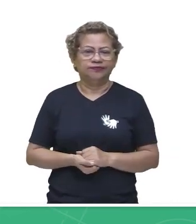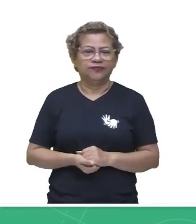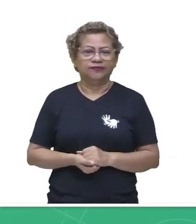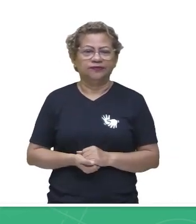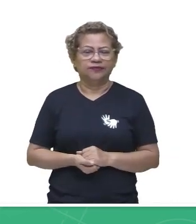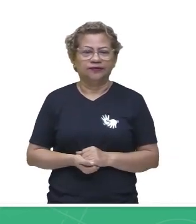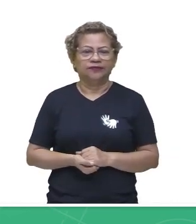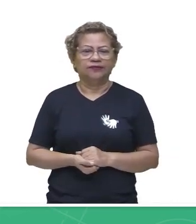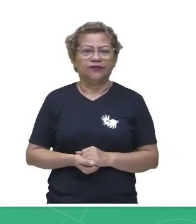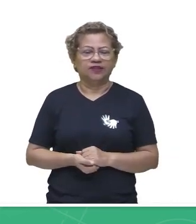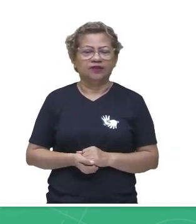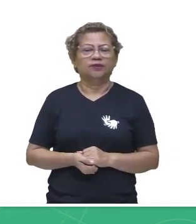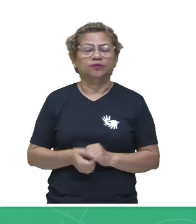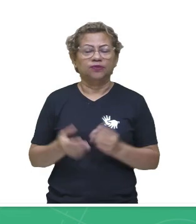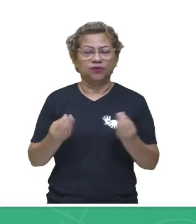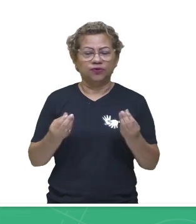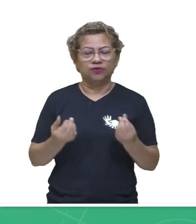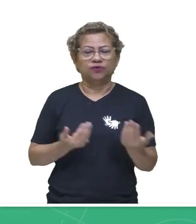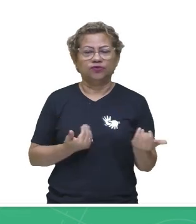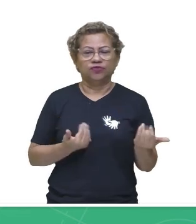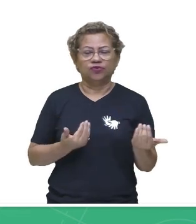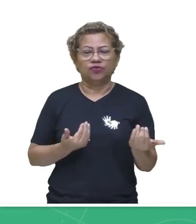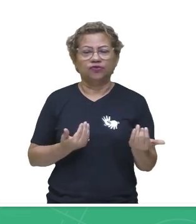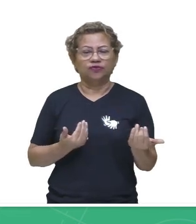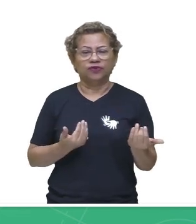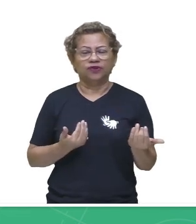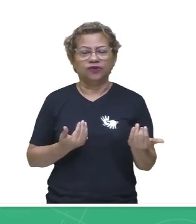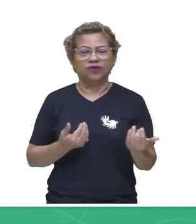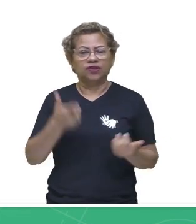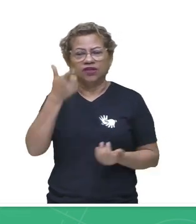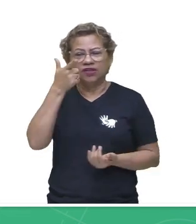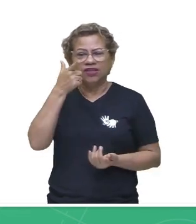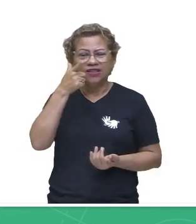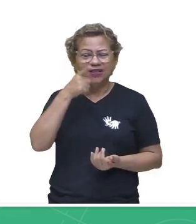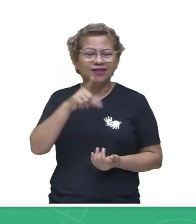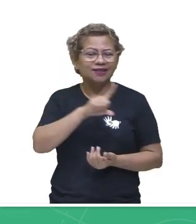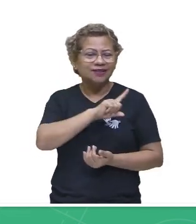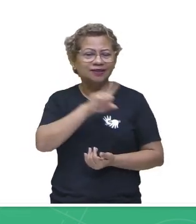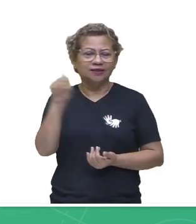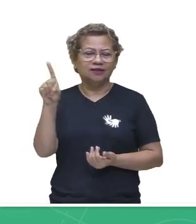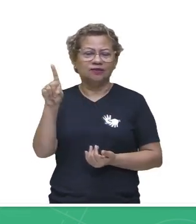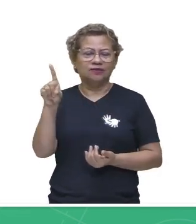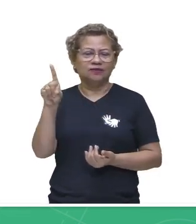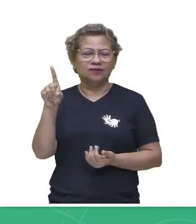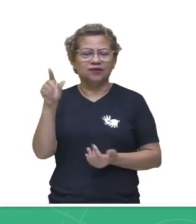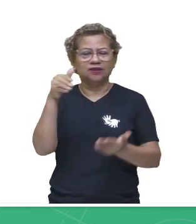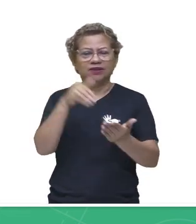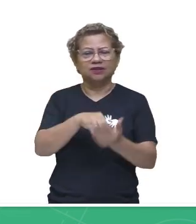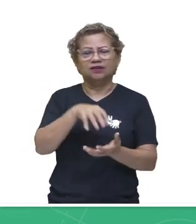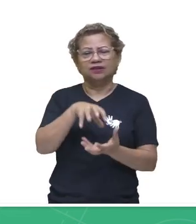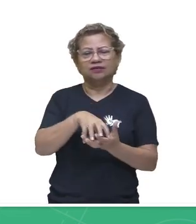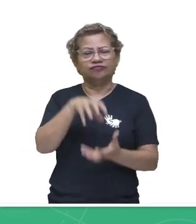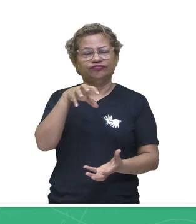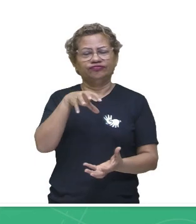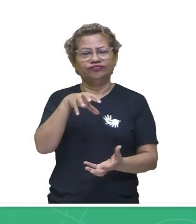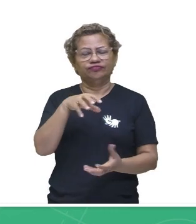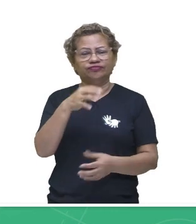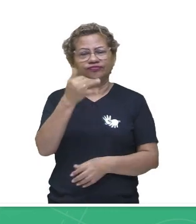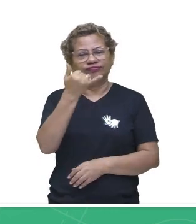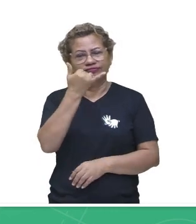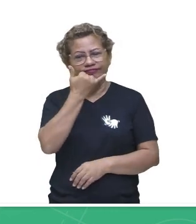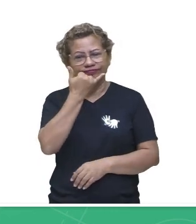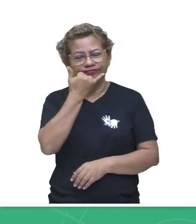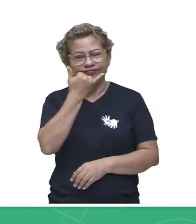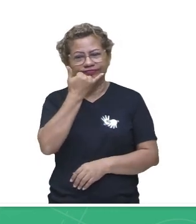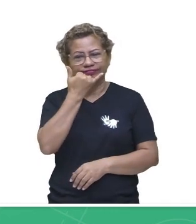grande número de jovens de chegarem à vida adulta e contribuírem para a nossa sociedade. Infelizmente, é isso